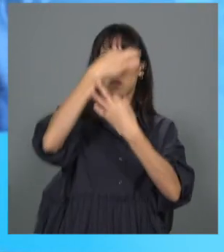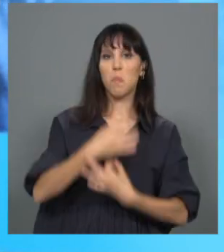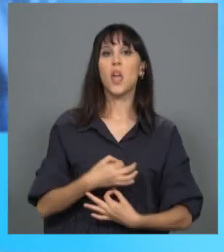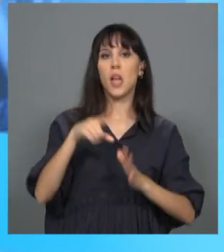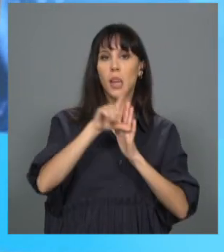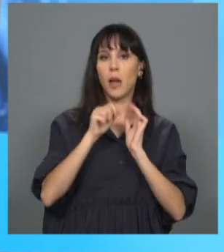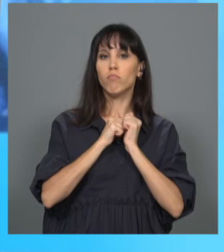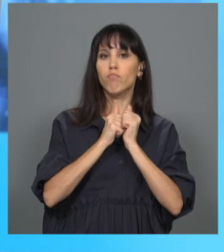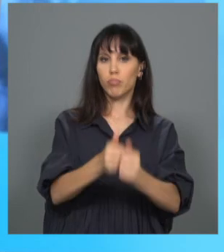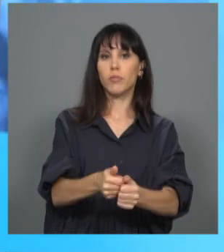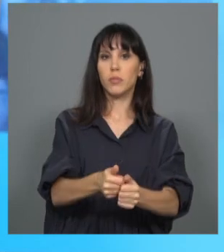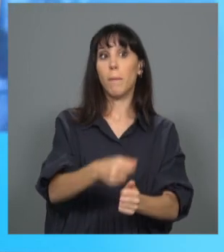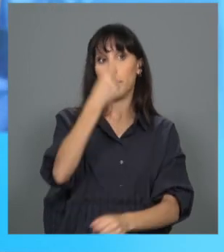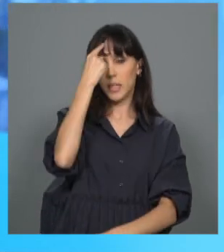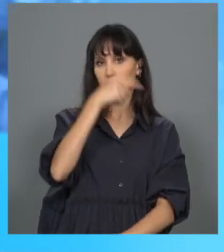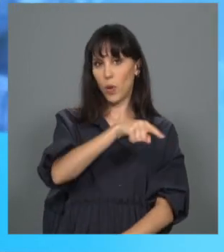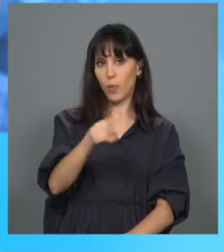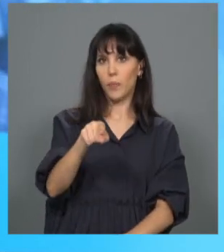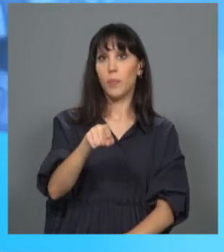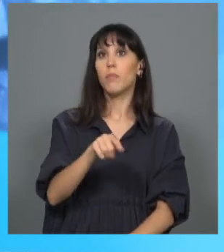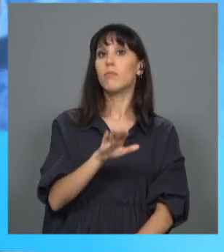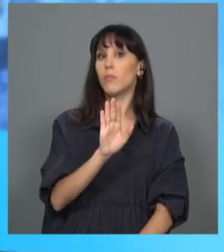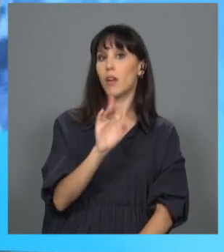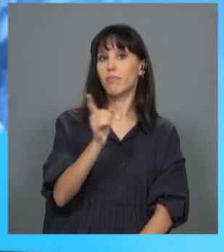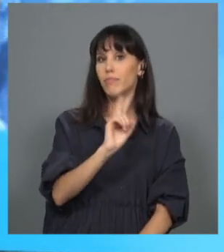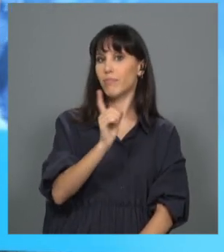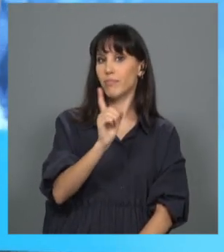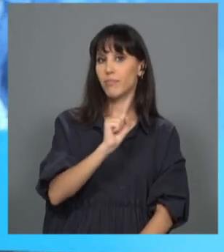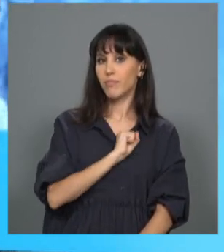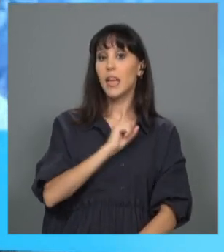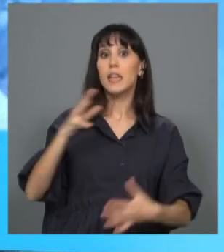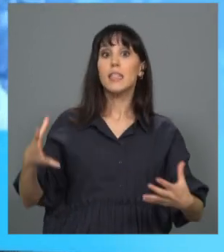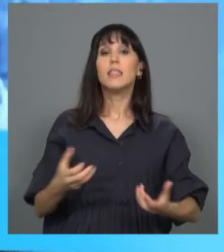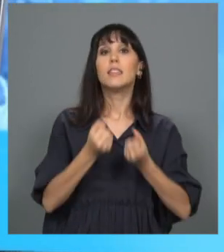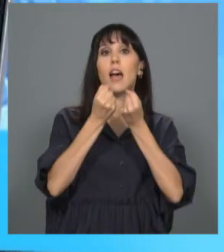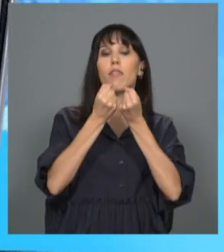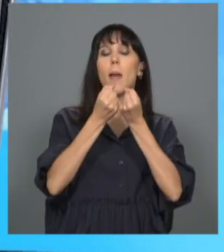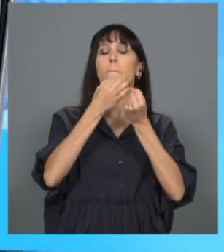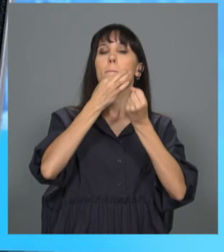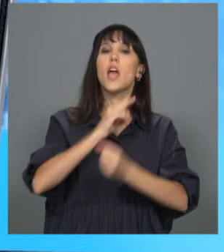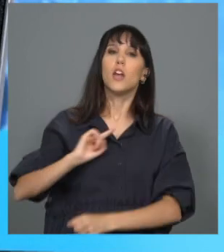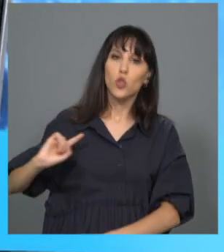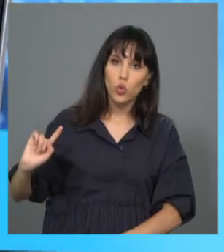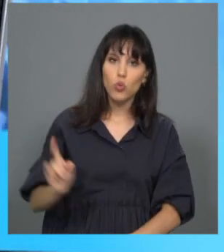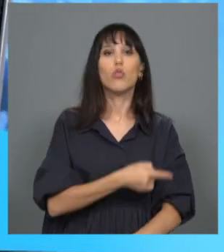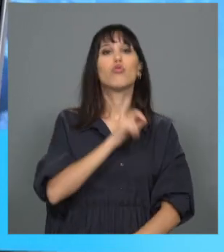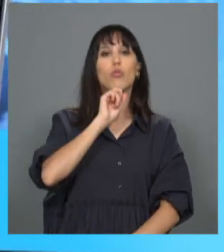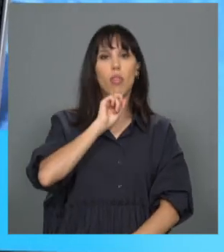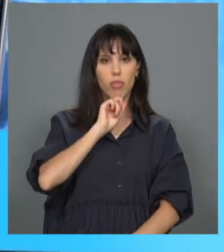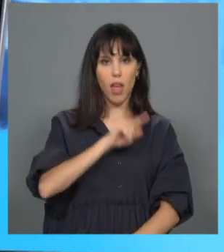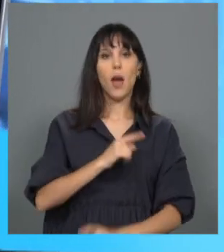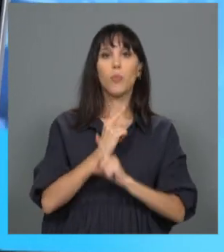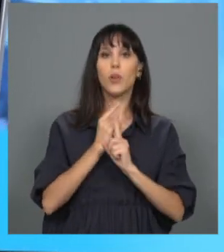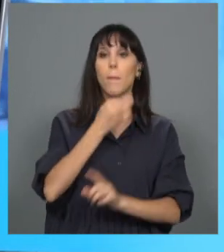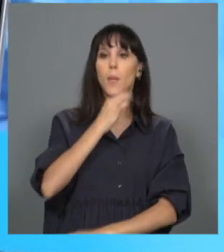lei judaica. Pensais, mas não é assim. A salvação é para todos. Todos são filhos de